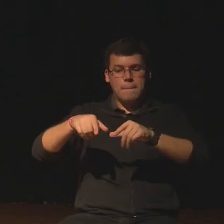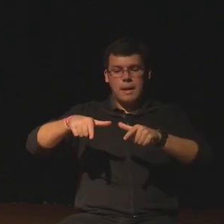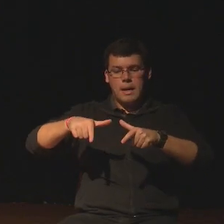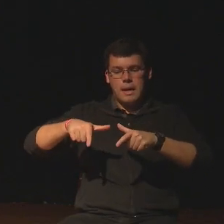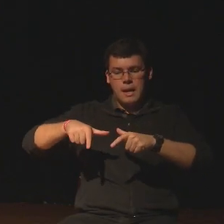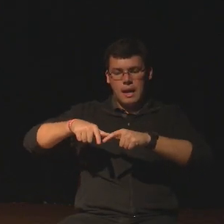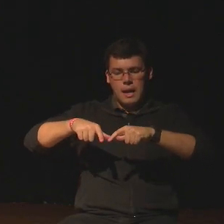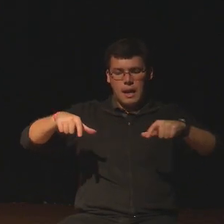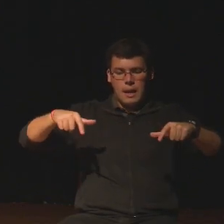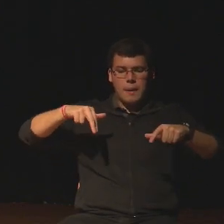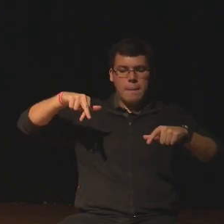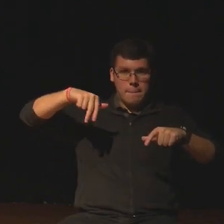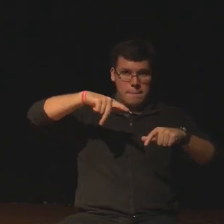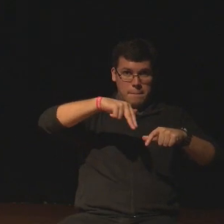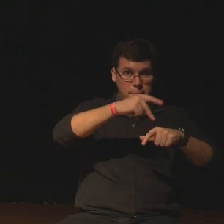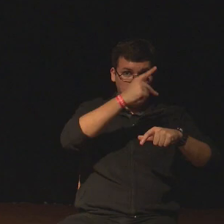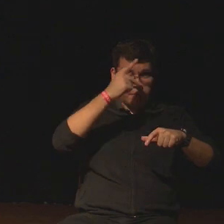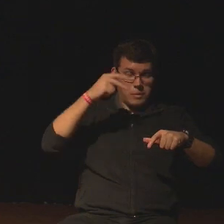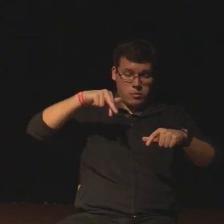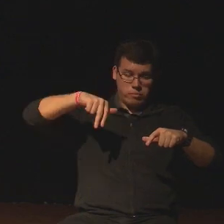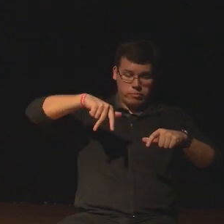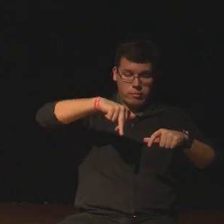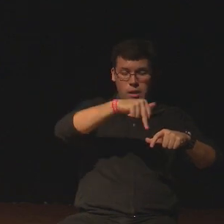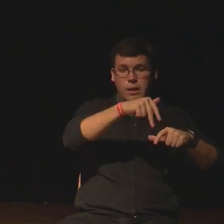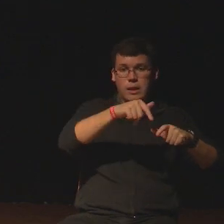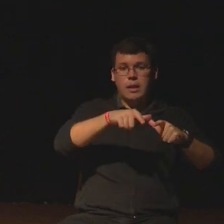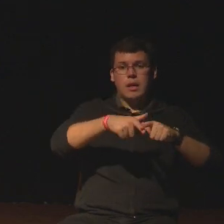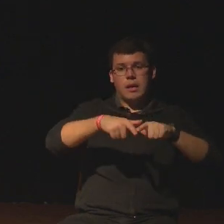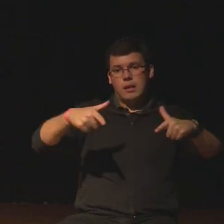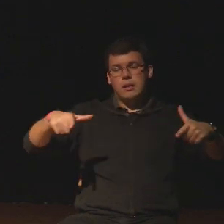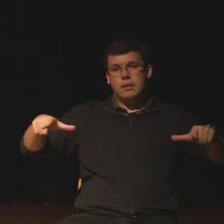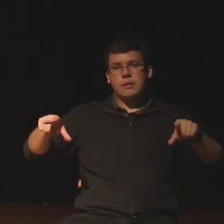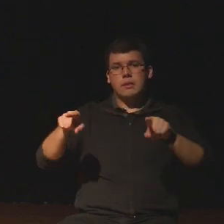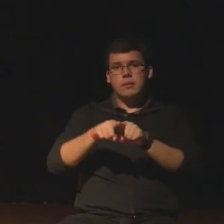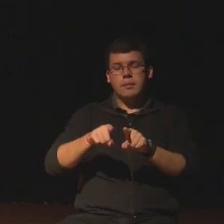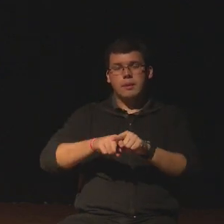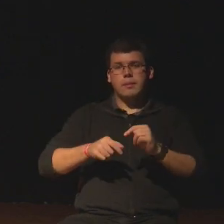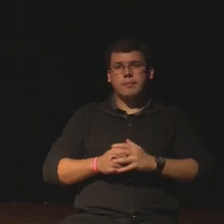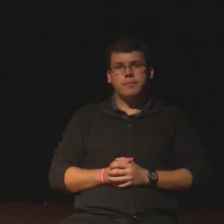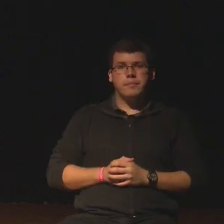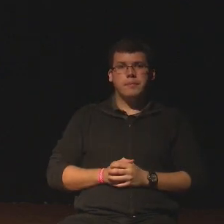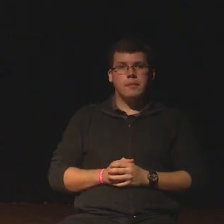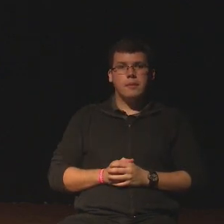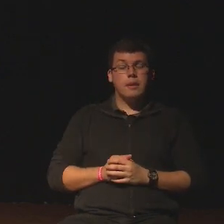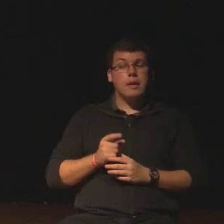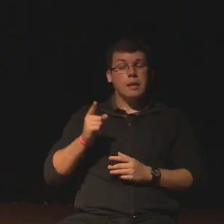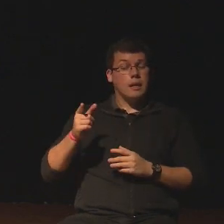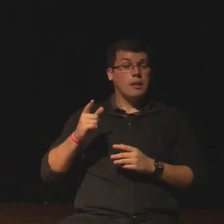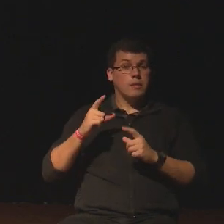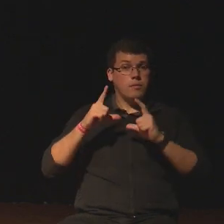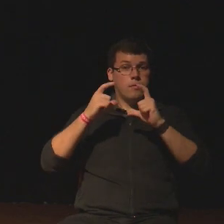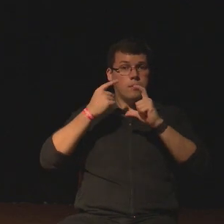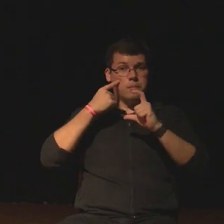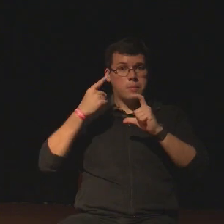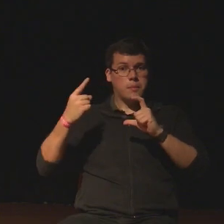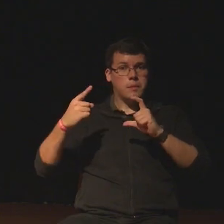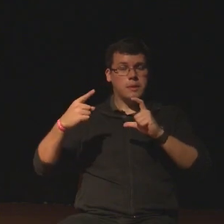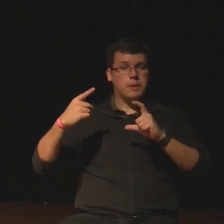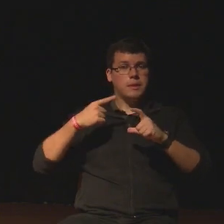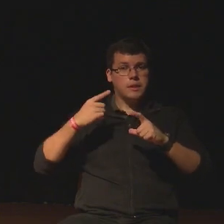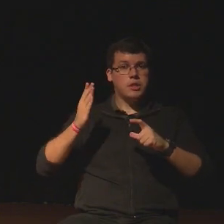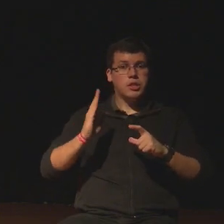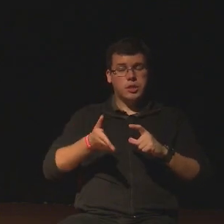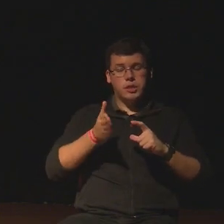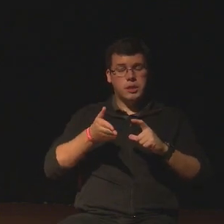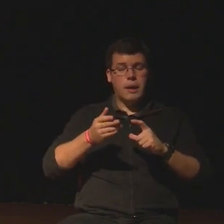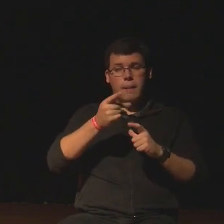Já no século XXI, a gente já tem a Paulista sendo um polo financeiro, cultural e turístico, atraindo milhares de pessoas todos